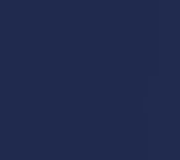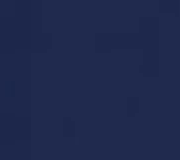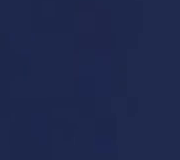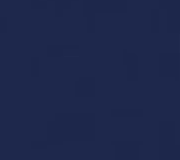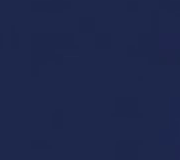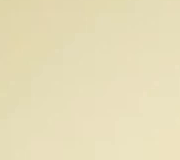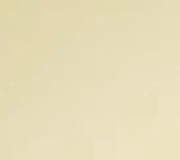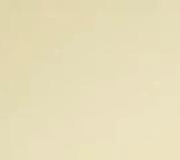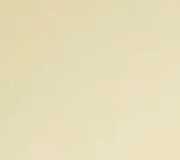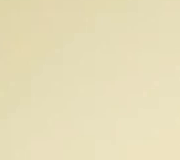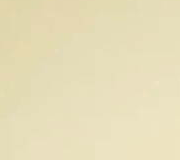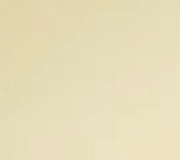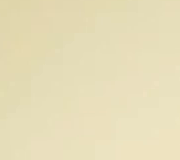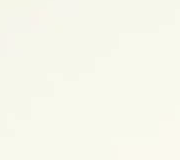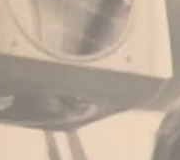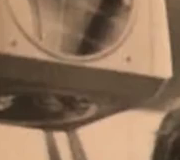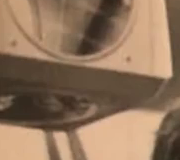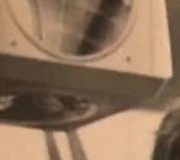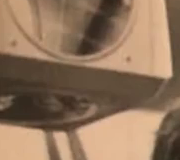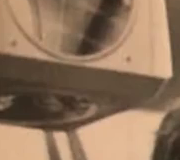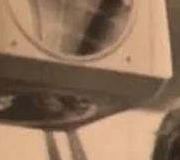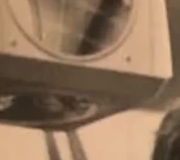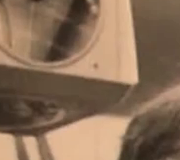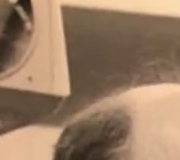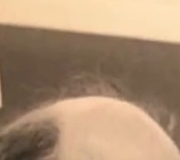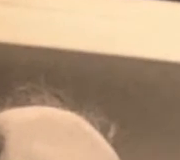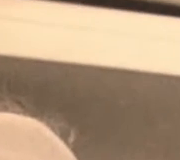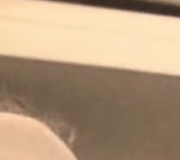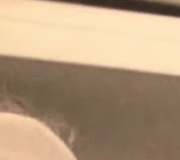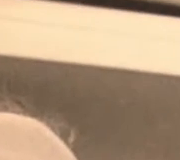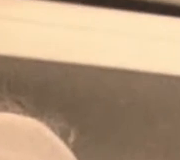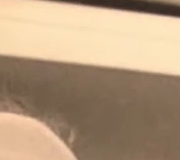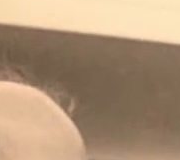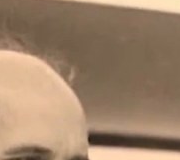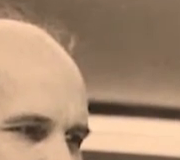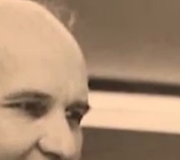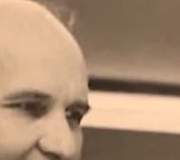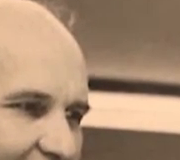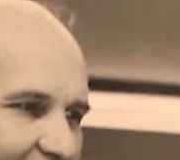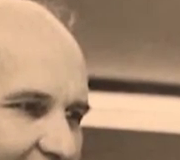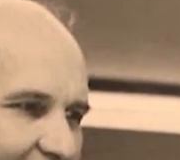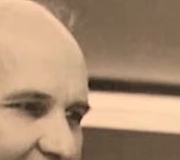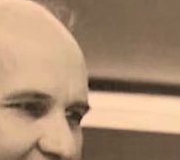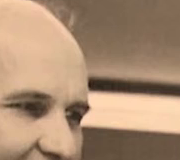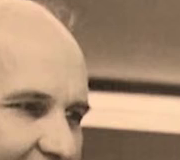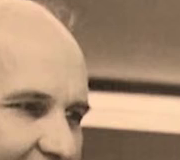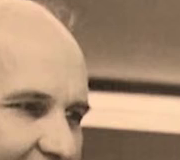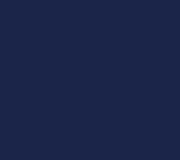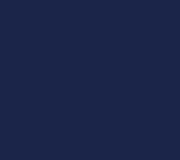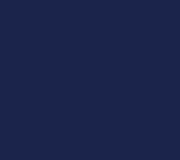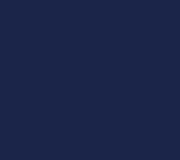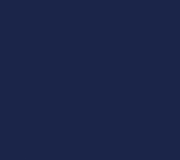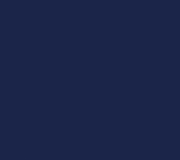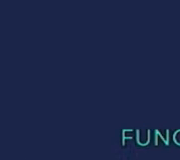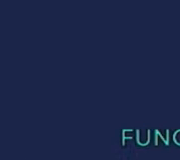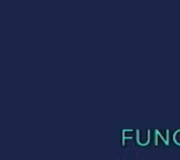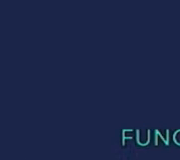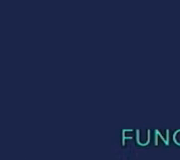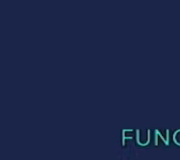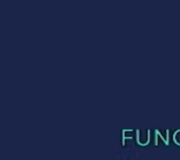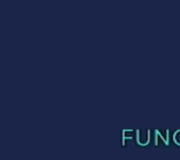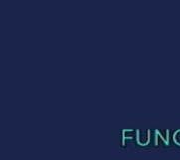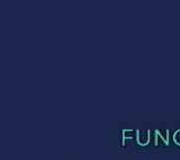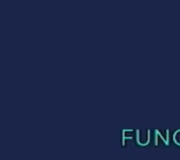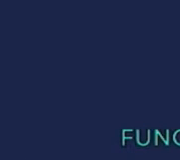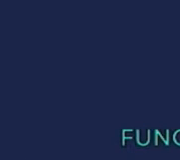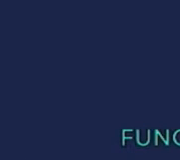FAPESC. Ao longo dos anos, evoluímos, nos adaptamos e nos aperfeiçoamos. Chegamos